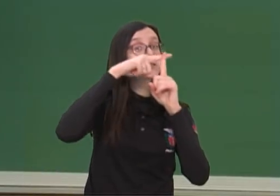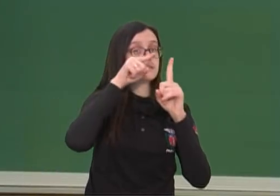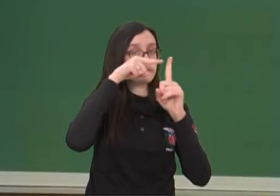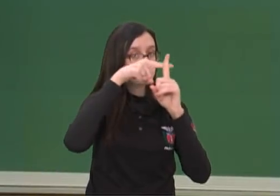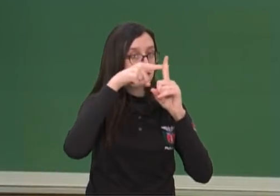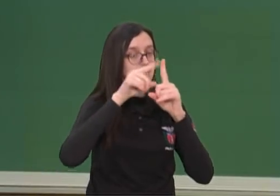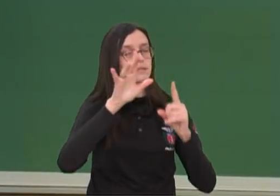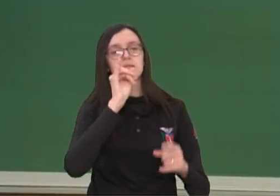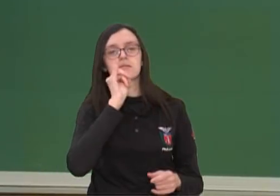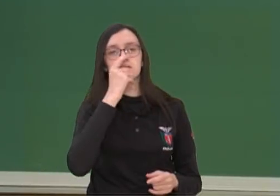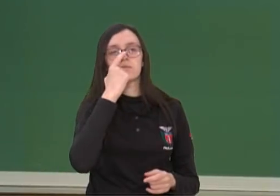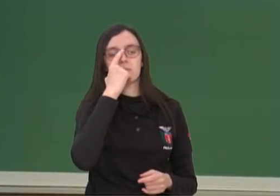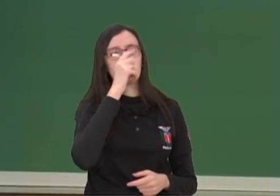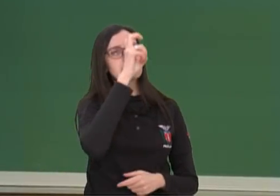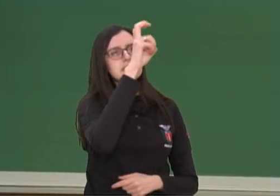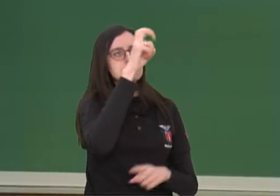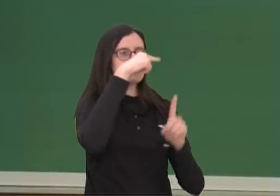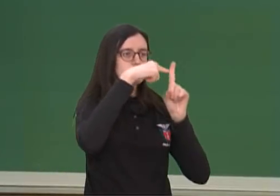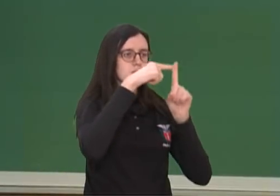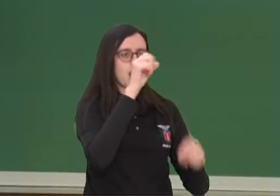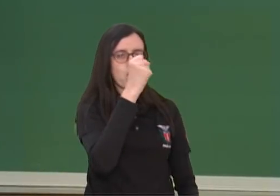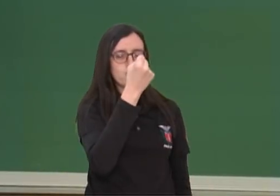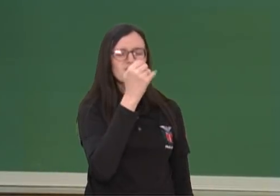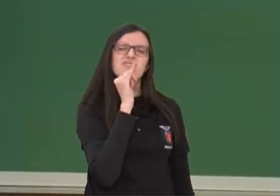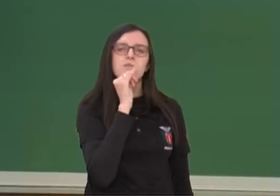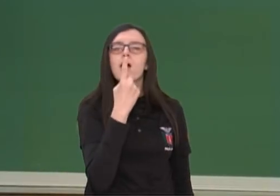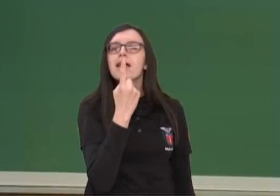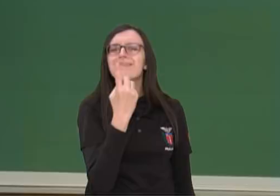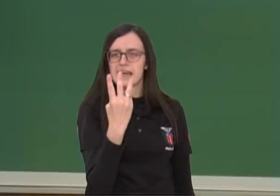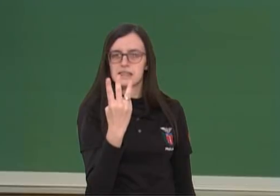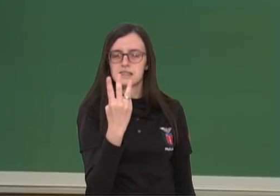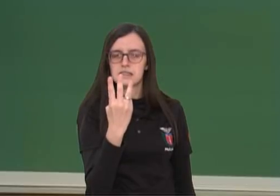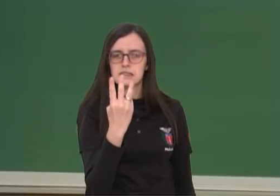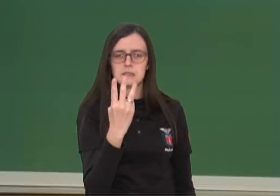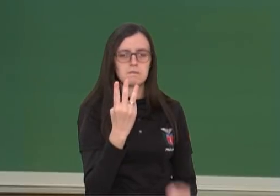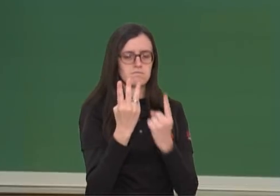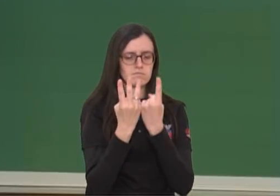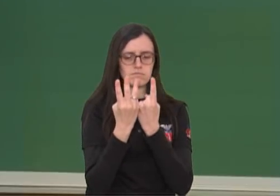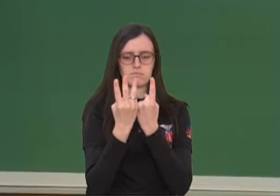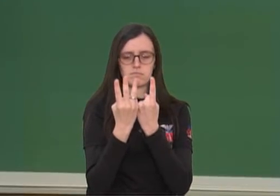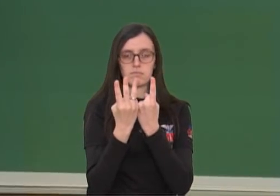por exemplo, 5 mais 8 dá 13, eu tenho que pensar que esse